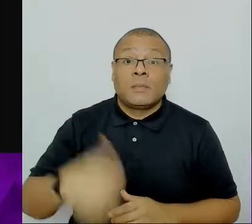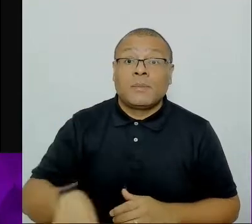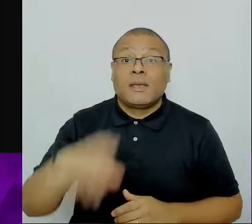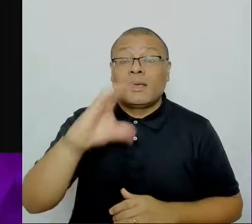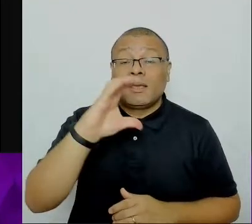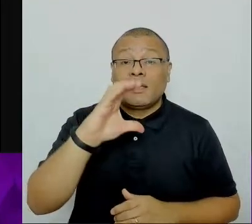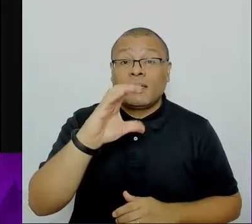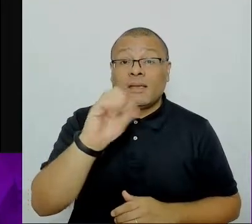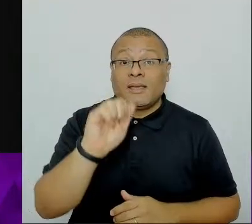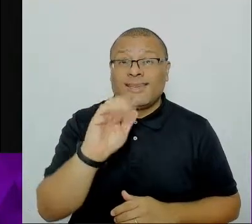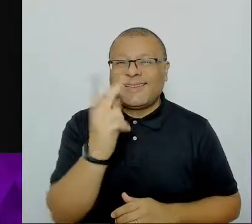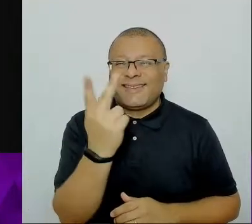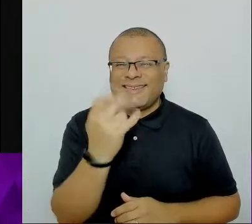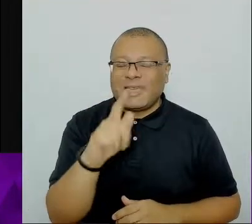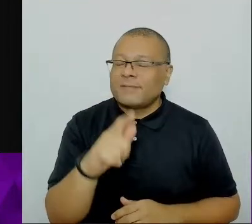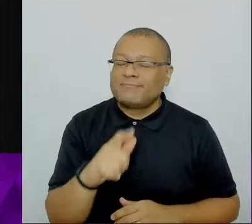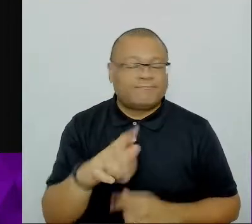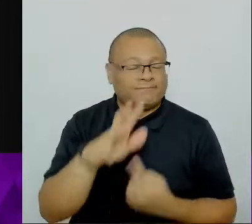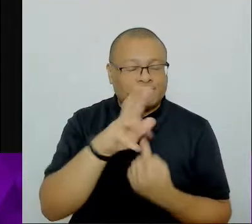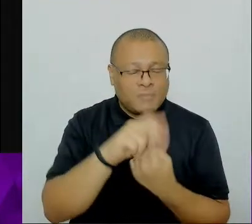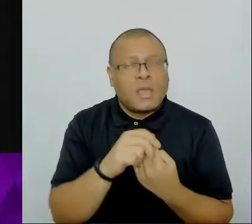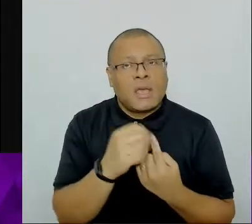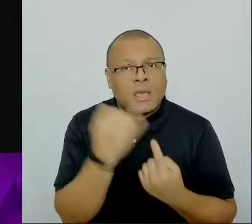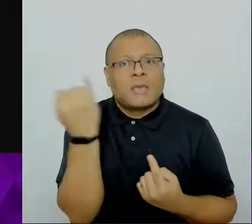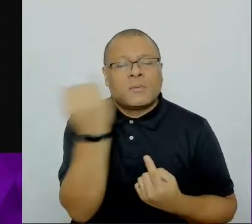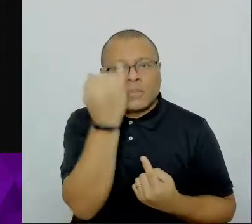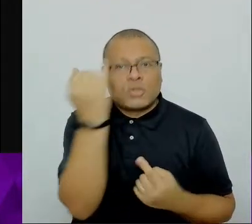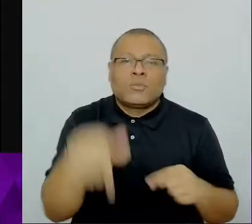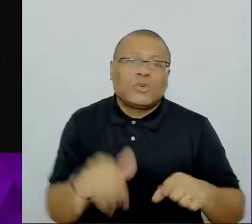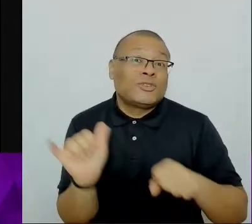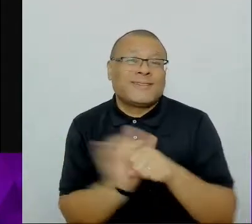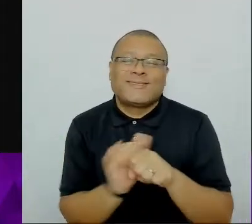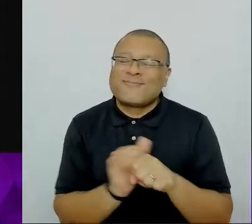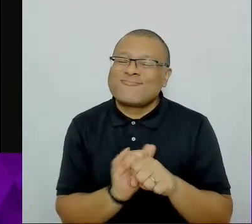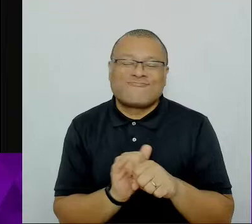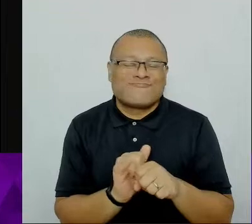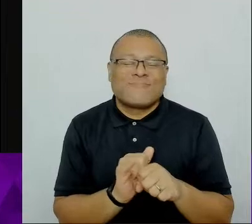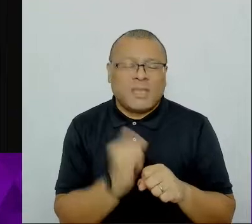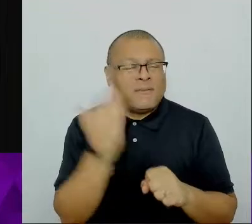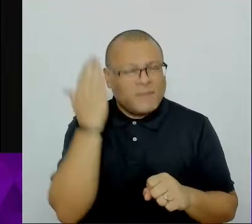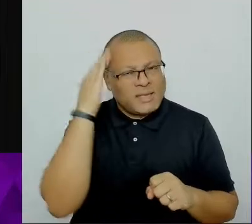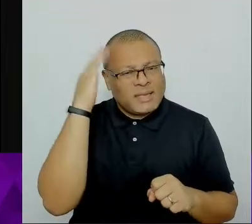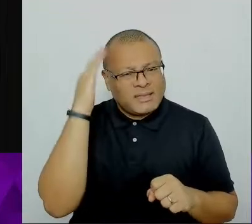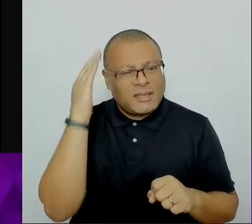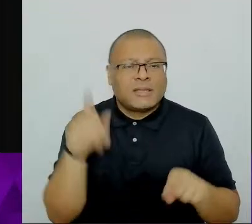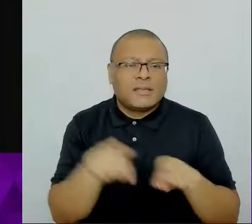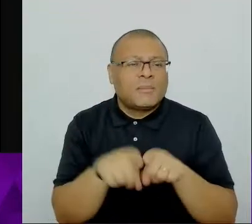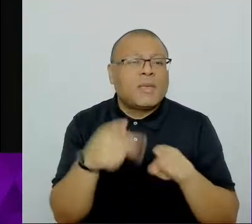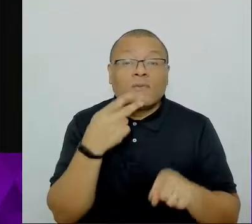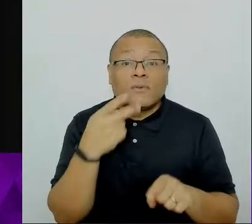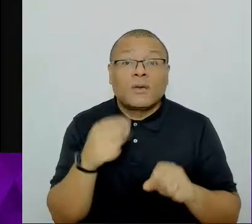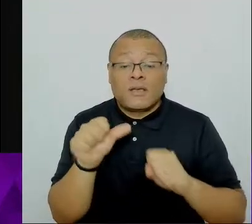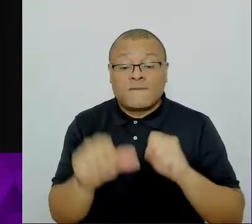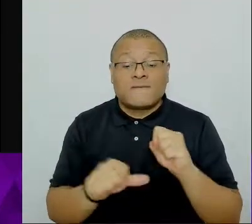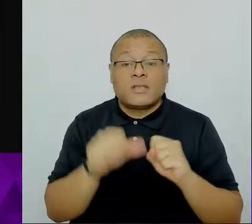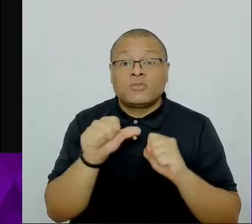estratégia de caching de API, apesar de ser super importante, e a gente vai entender o porquê é importante. E também a gente não vai falar sobre